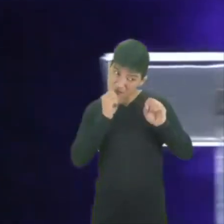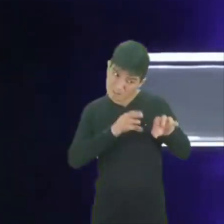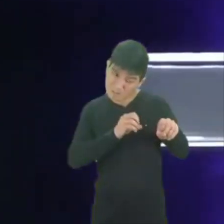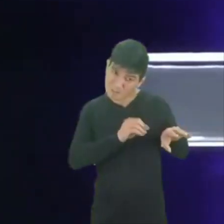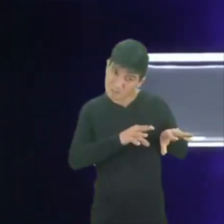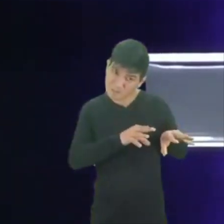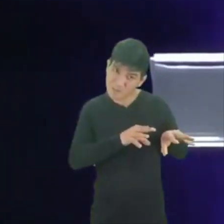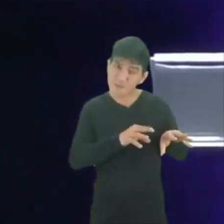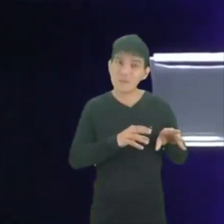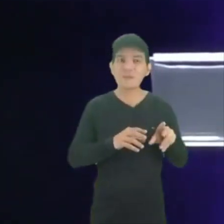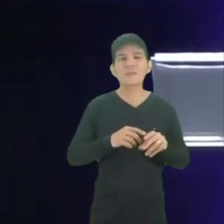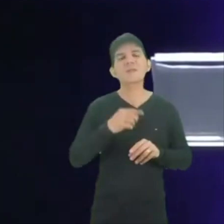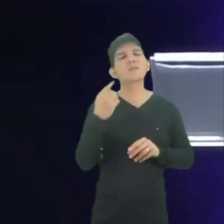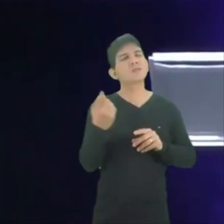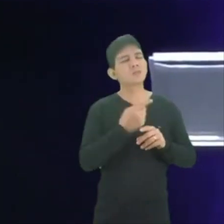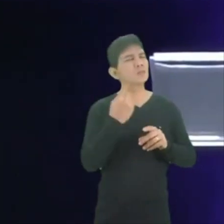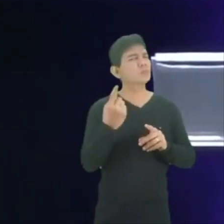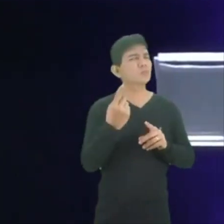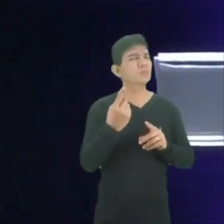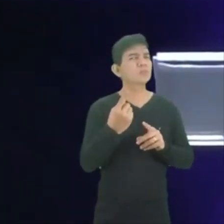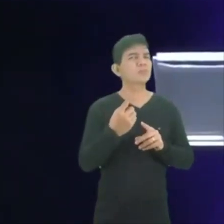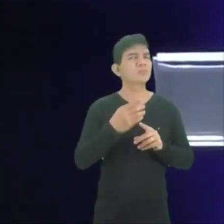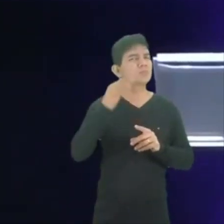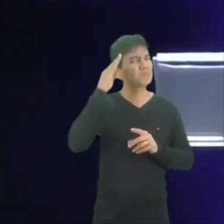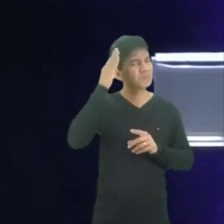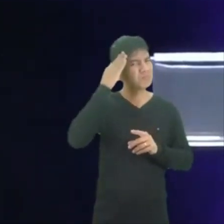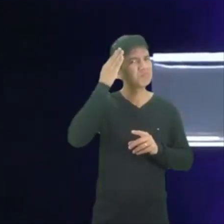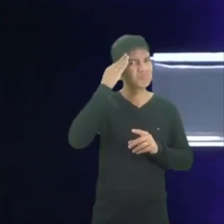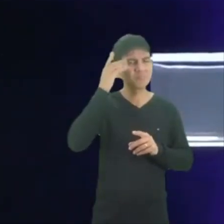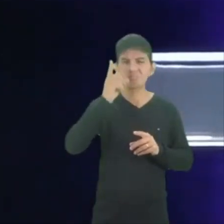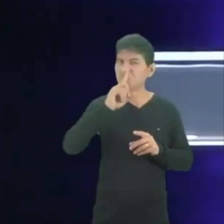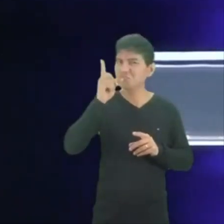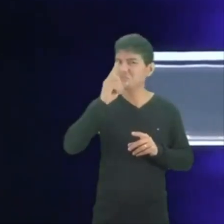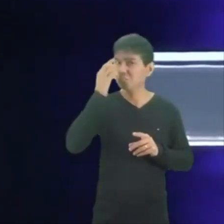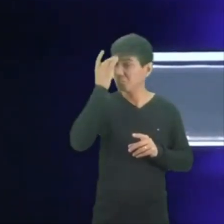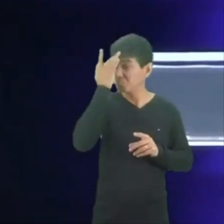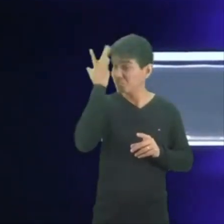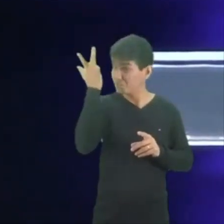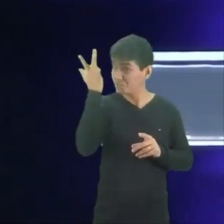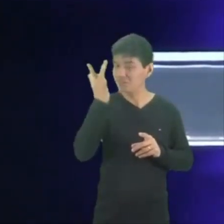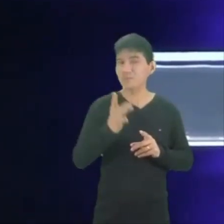dessas coisas, sabe que não é tão fácil assim.